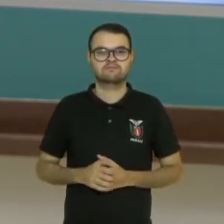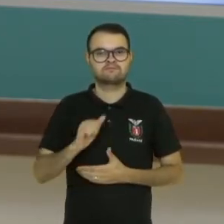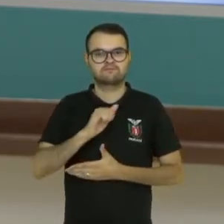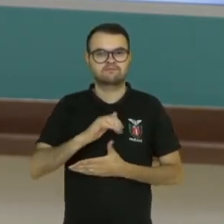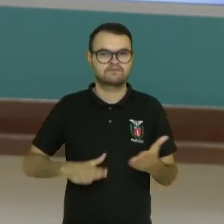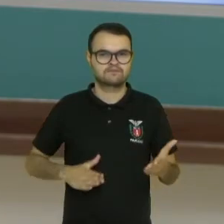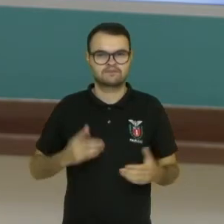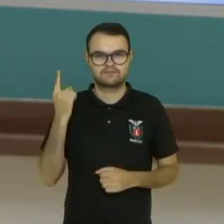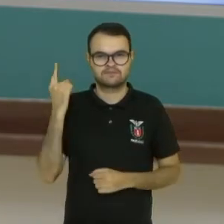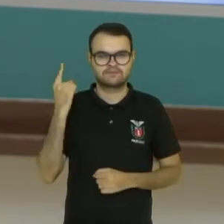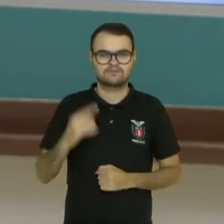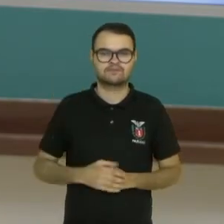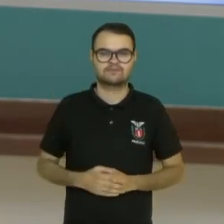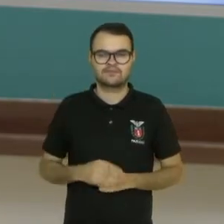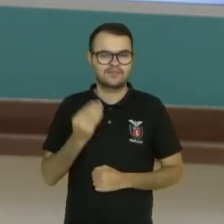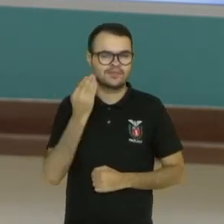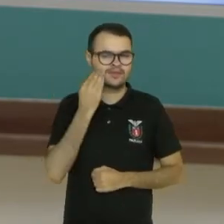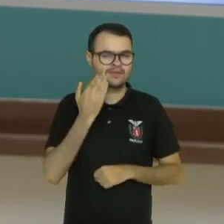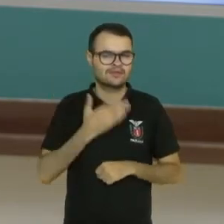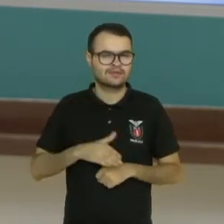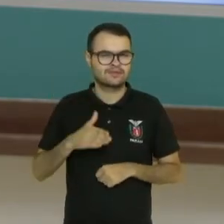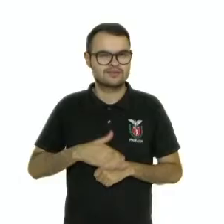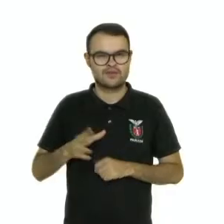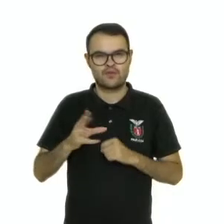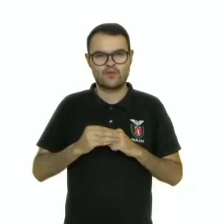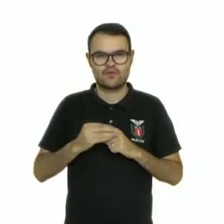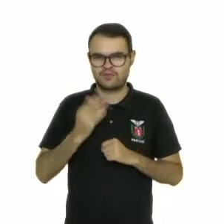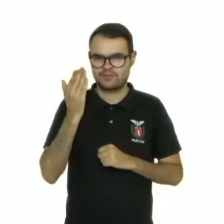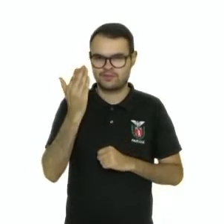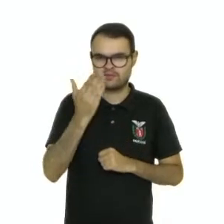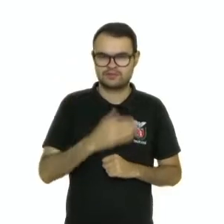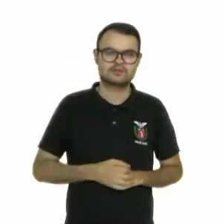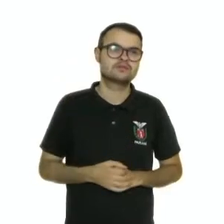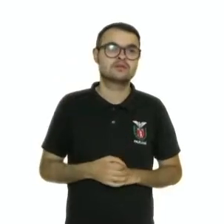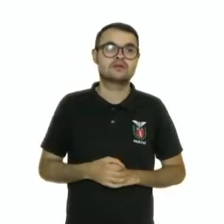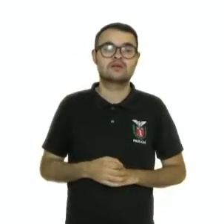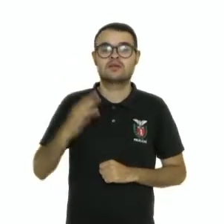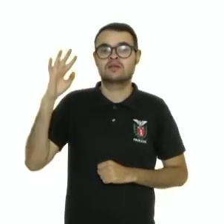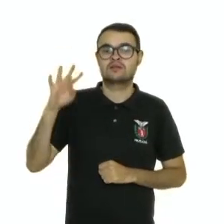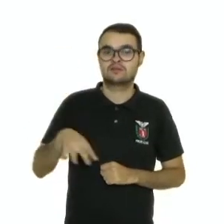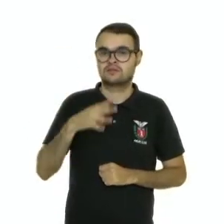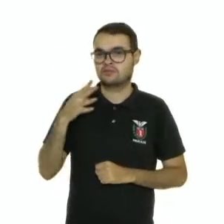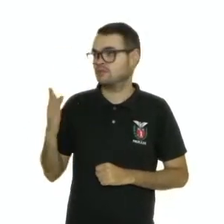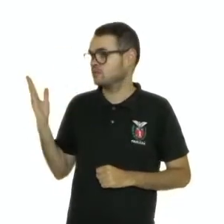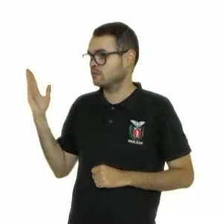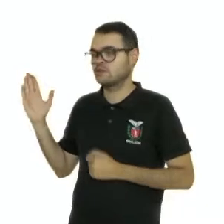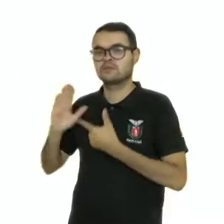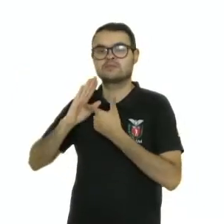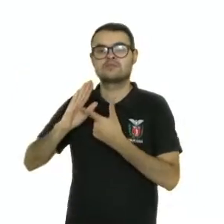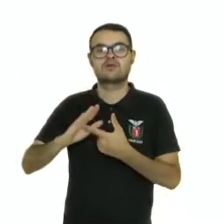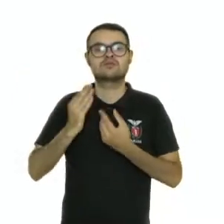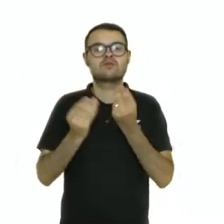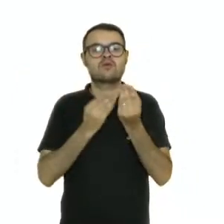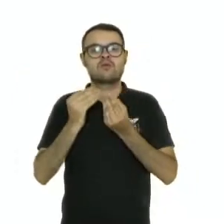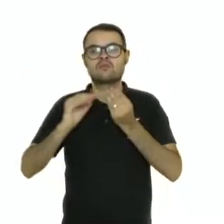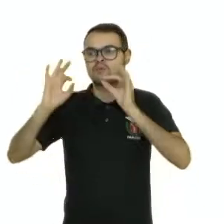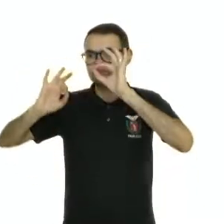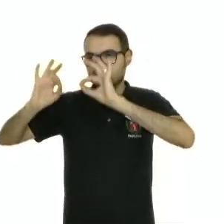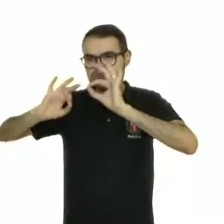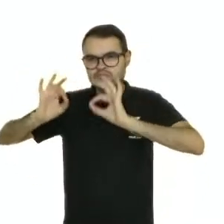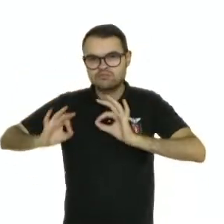Vamos fazer a atividade 1 para testar um pouquinho esse conhecimento? Olha só. A tabela a seguir traz as configurações eletrônicas